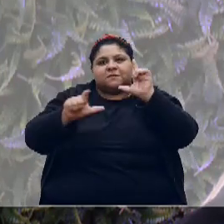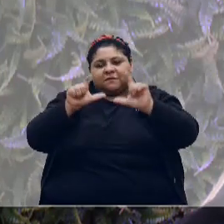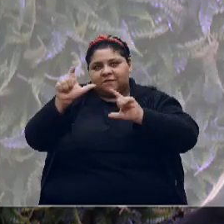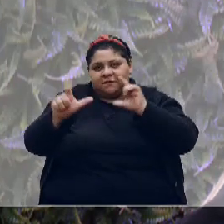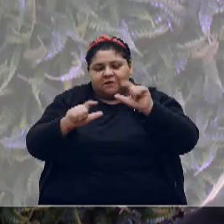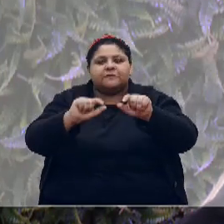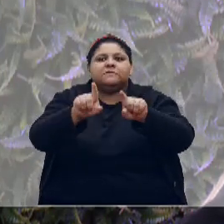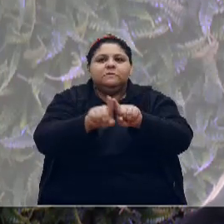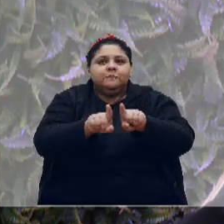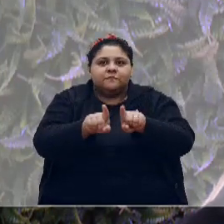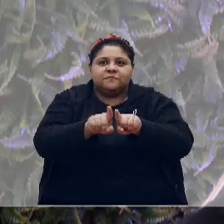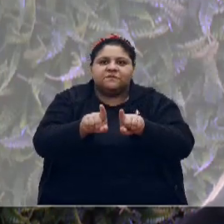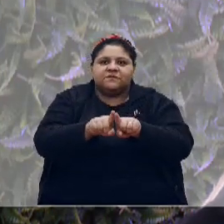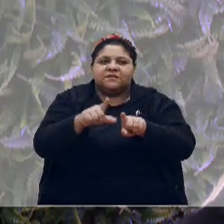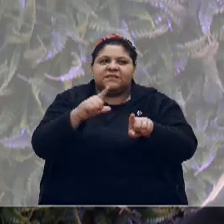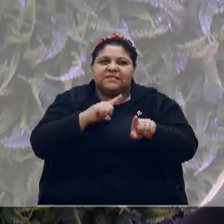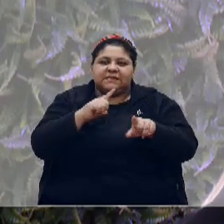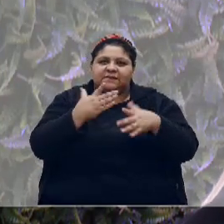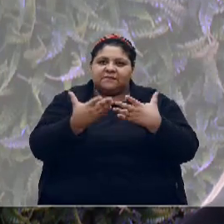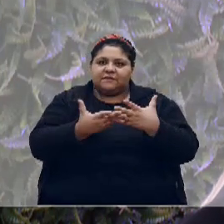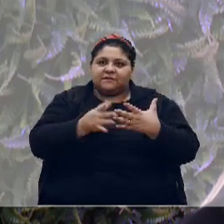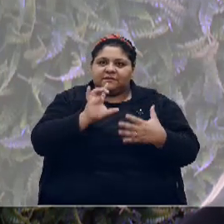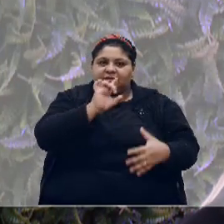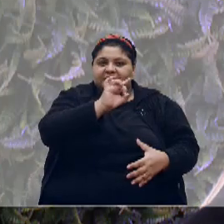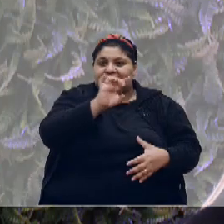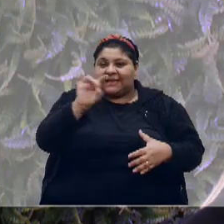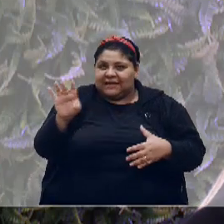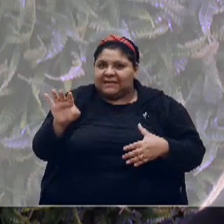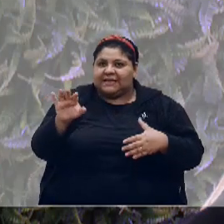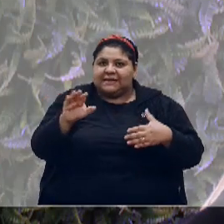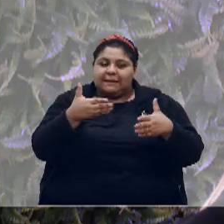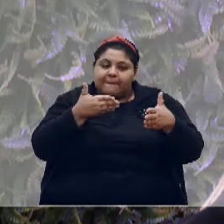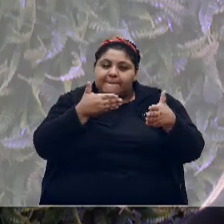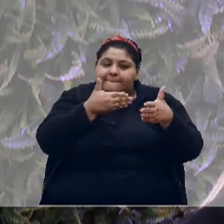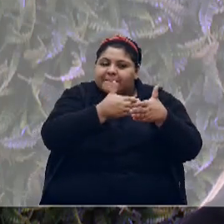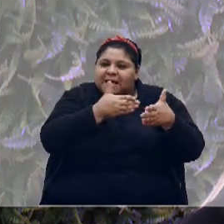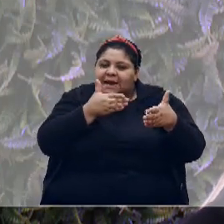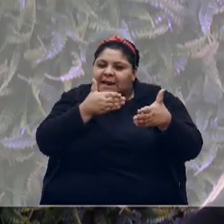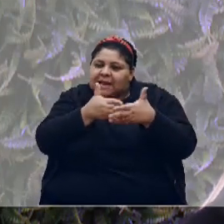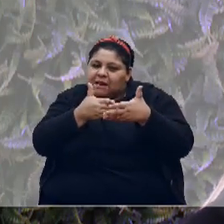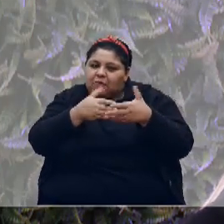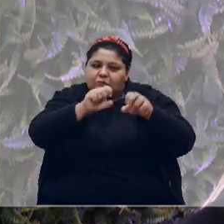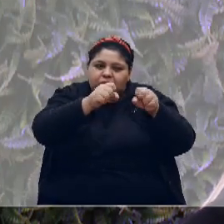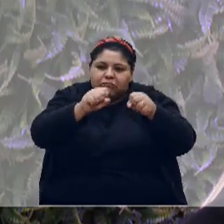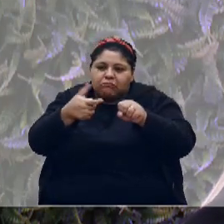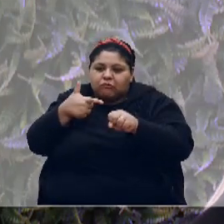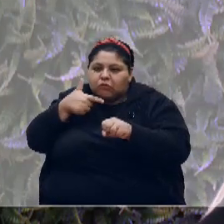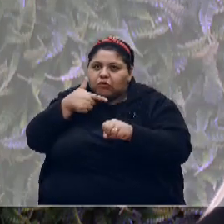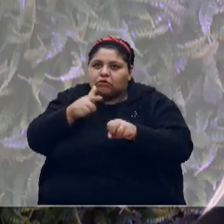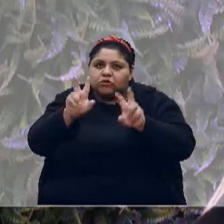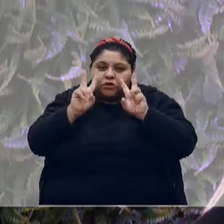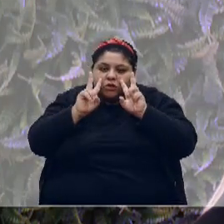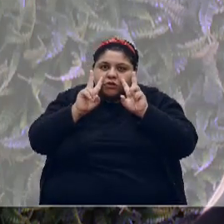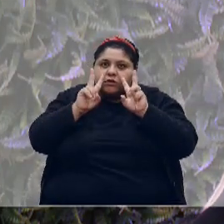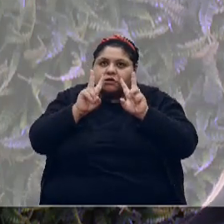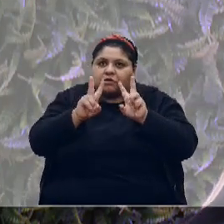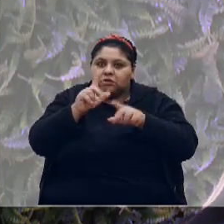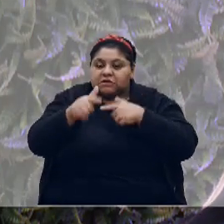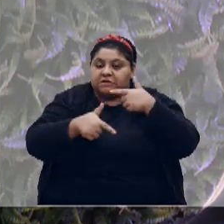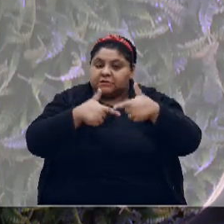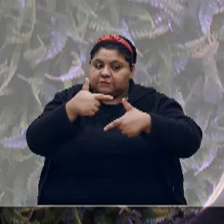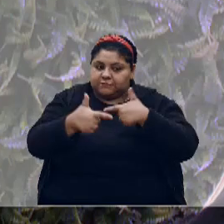E também tem o lado que, assim, cada porta, cada barreira que tu quebra, tu consegue vendo que, apesar do serviço